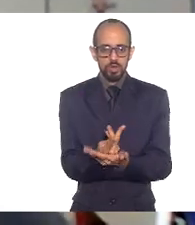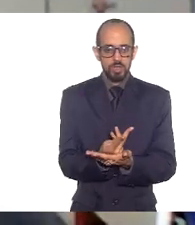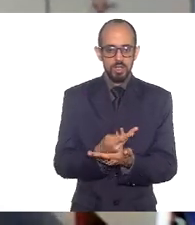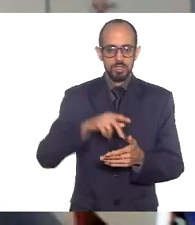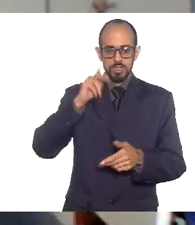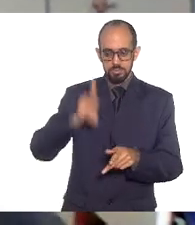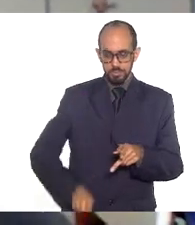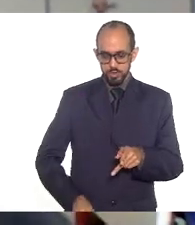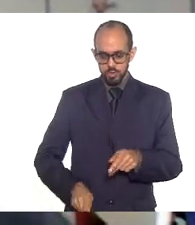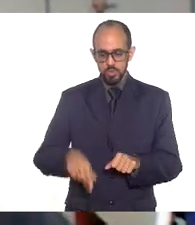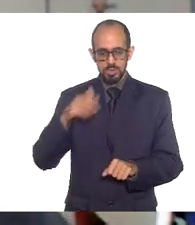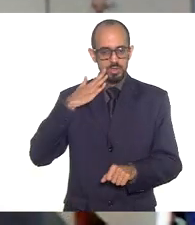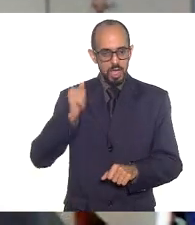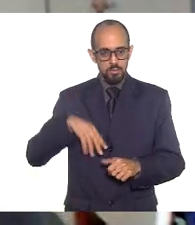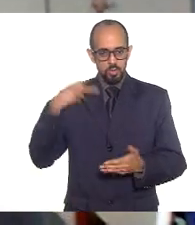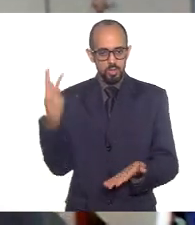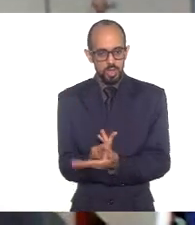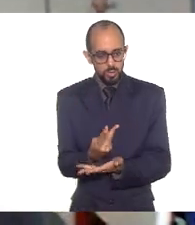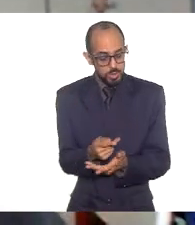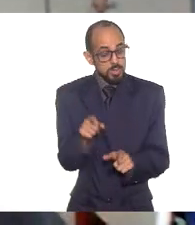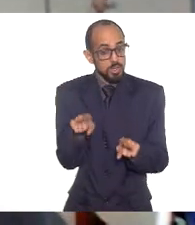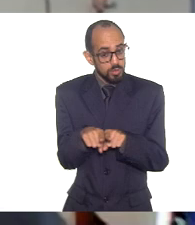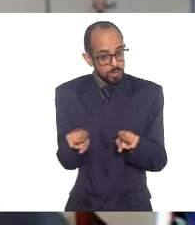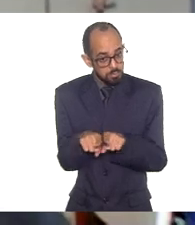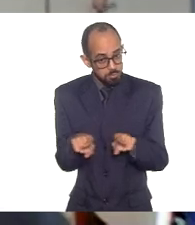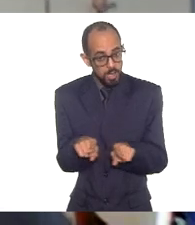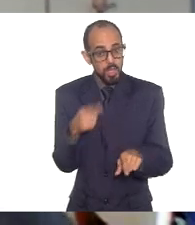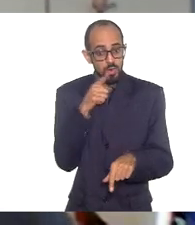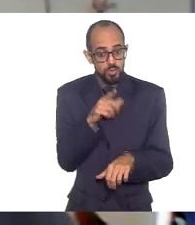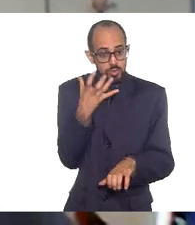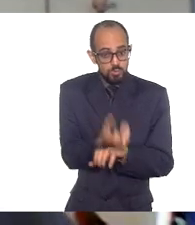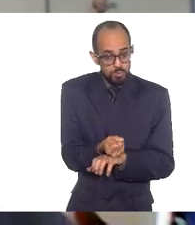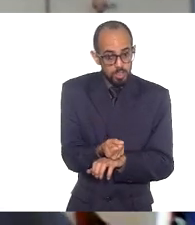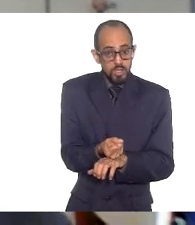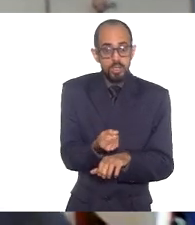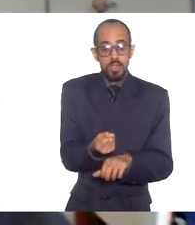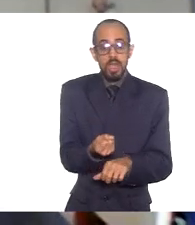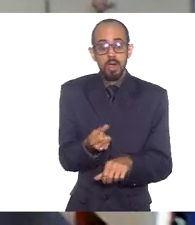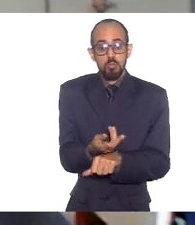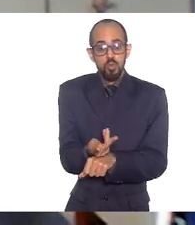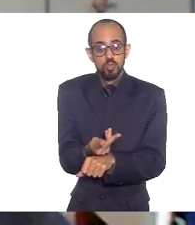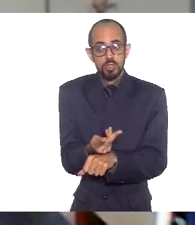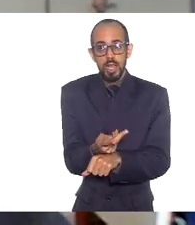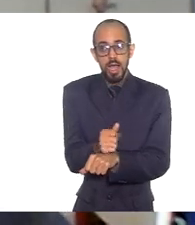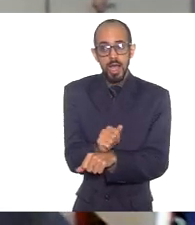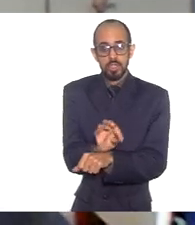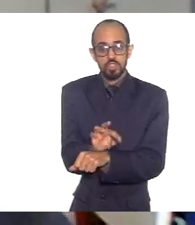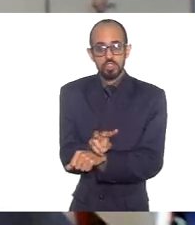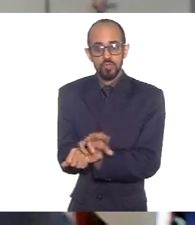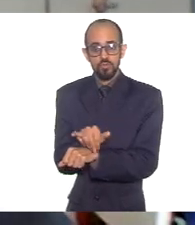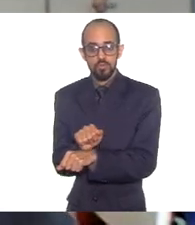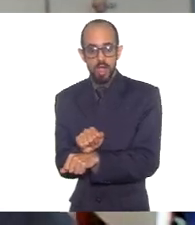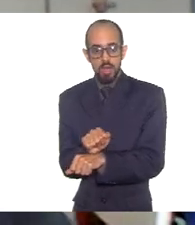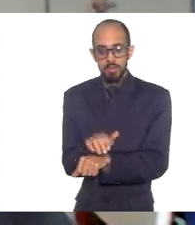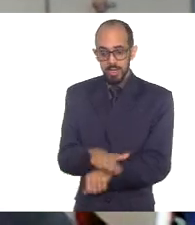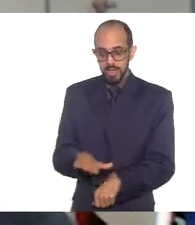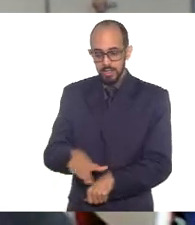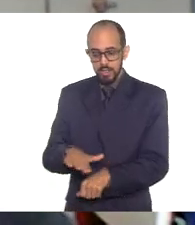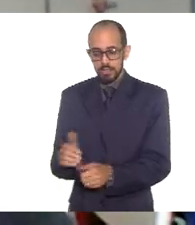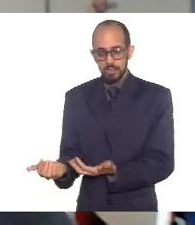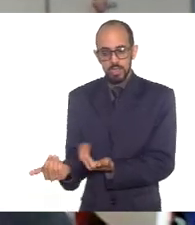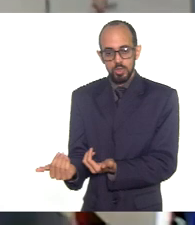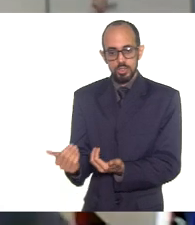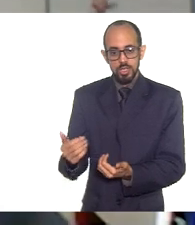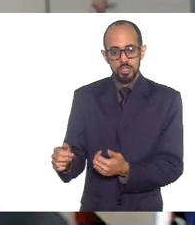pessoas saibam para tá acontecendo se matriculem e a busca ativa especialmente para crianças e adolescente mas também para